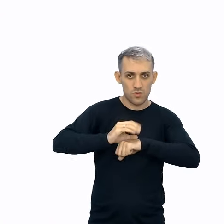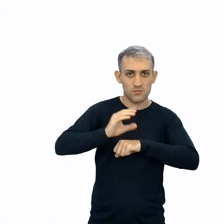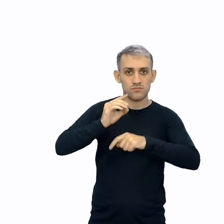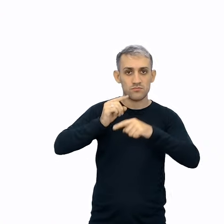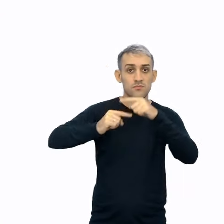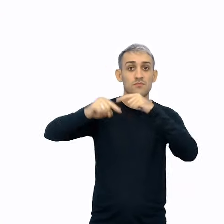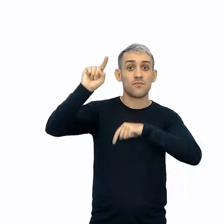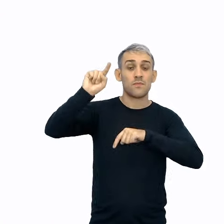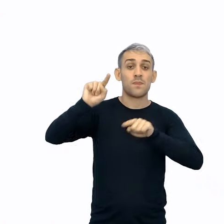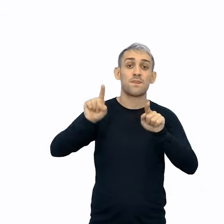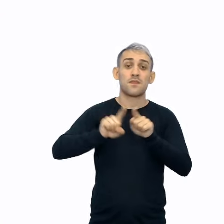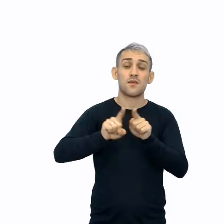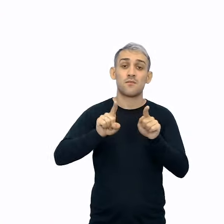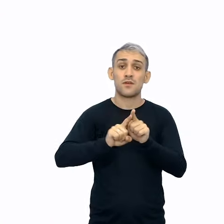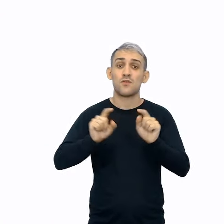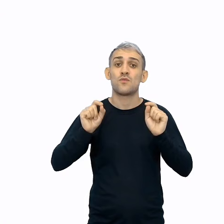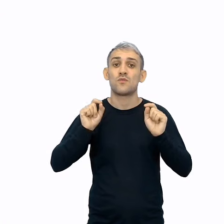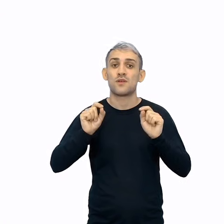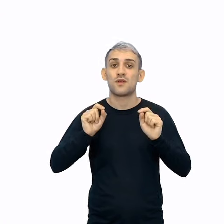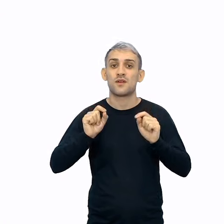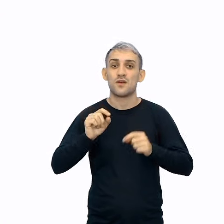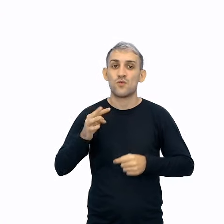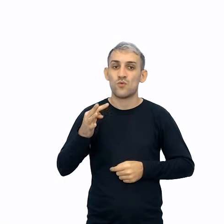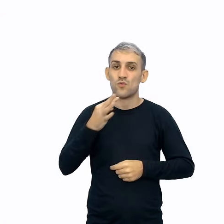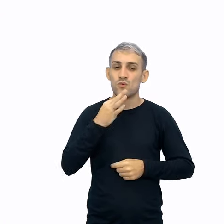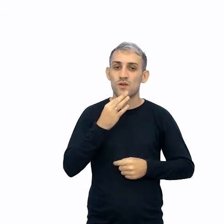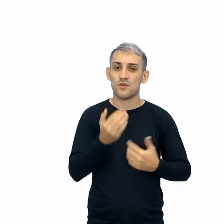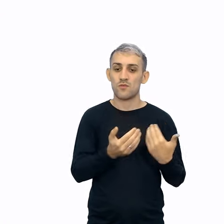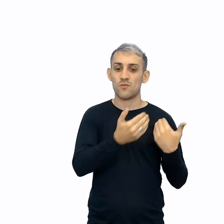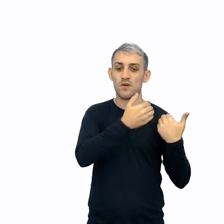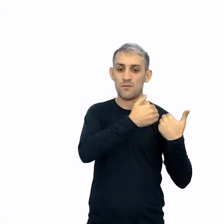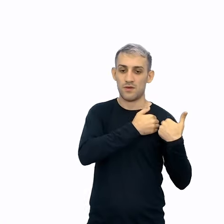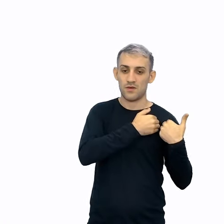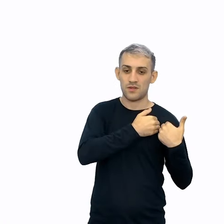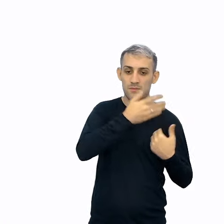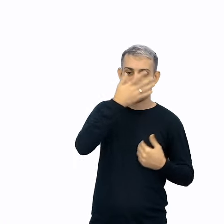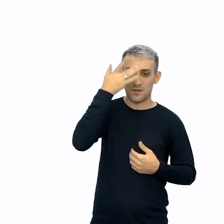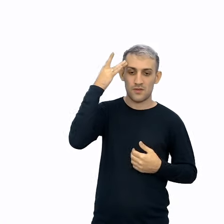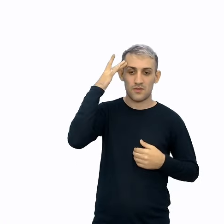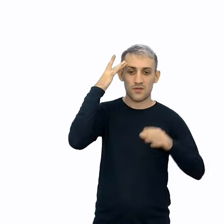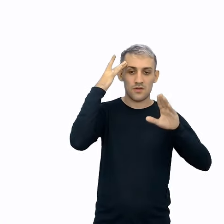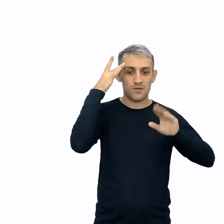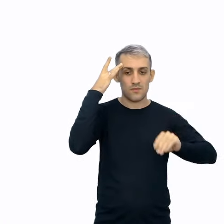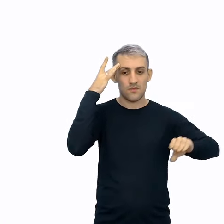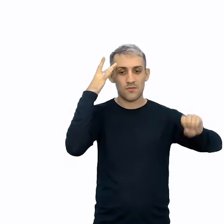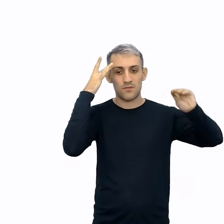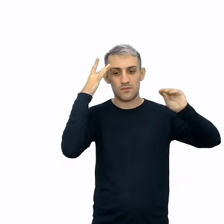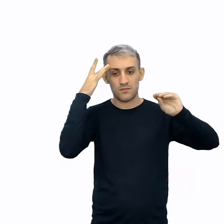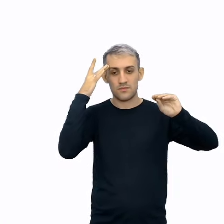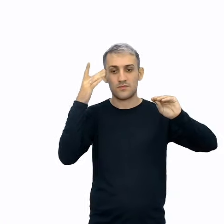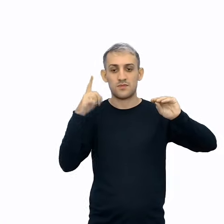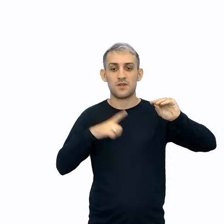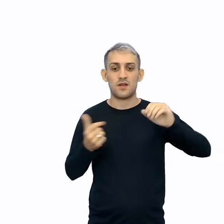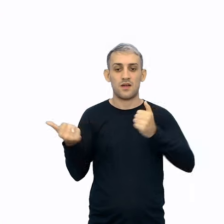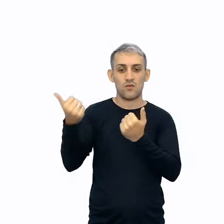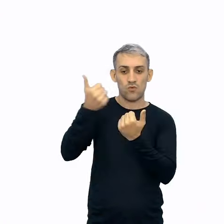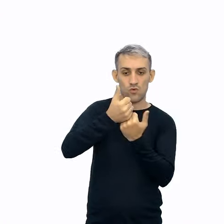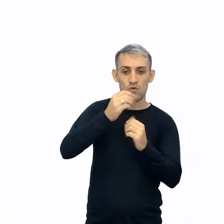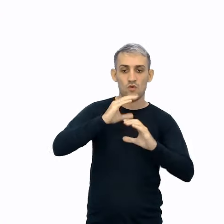e o reconhecer do papel do interlocutor na sua própria comunicação